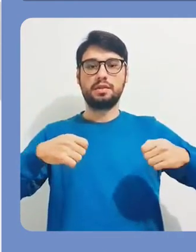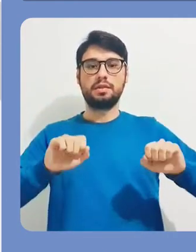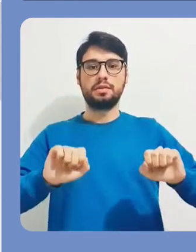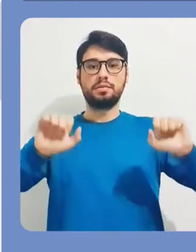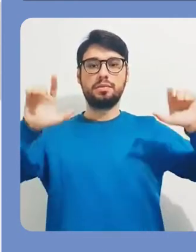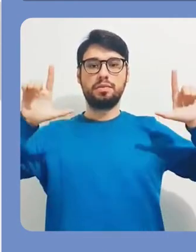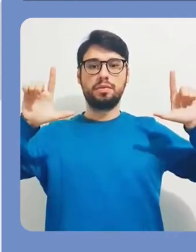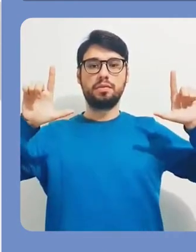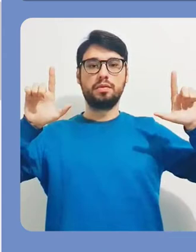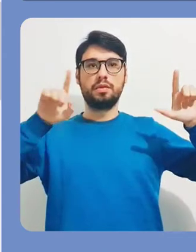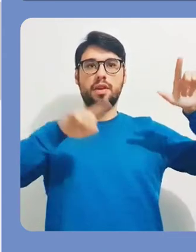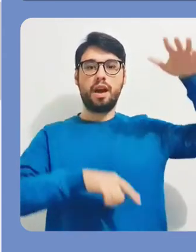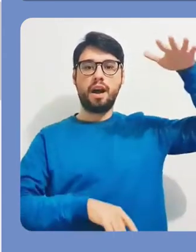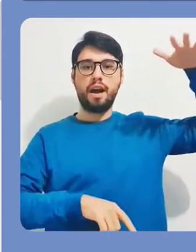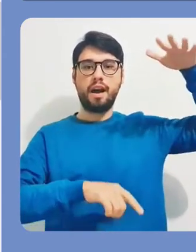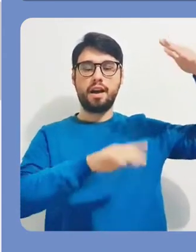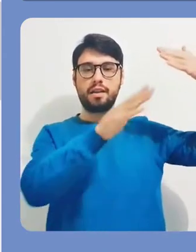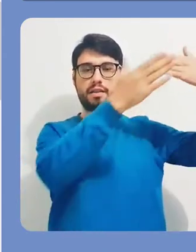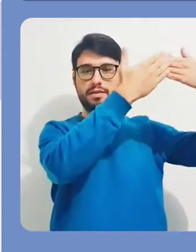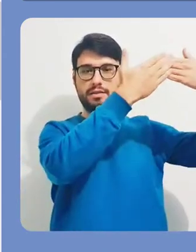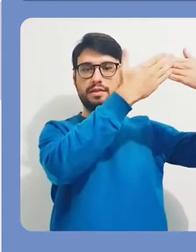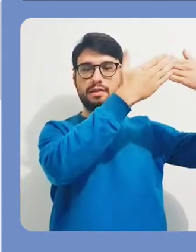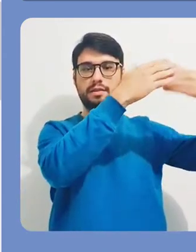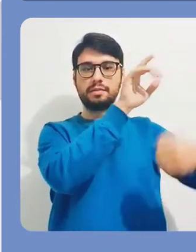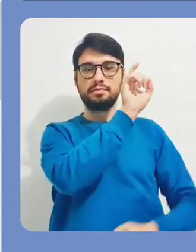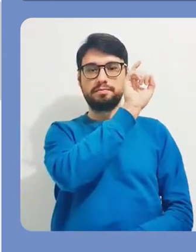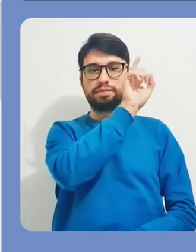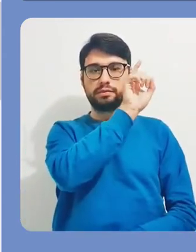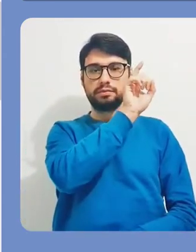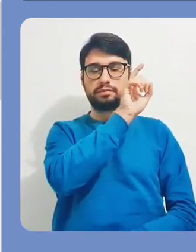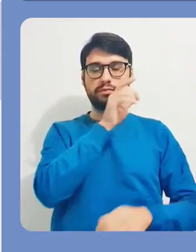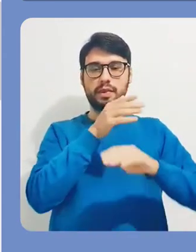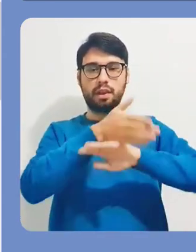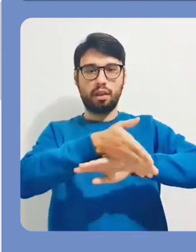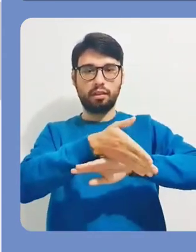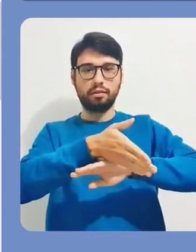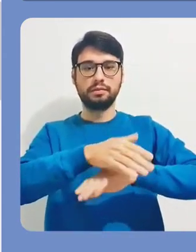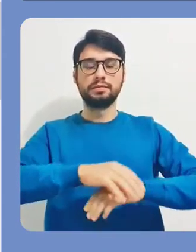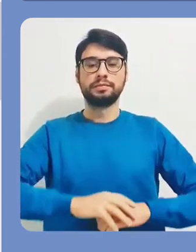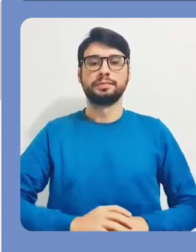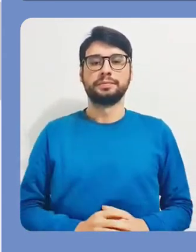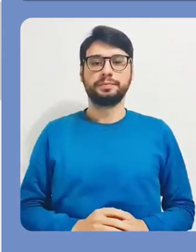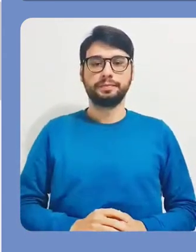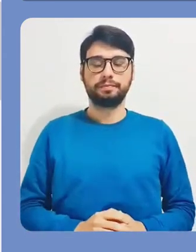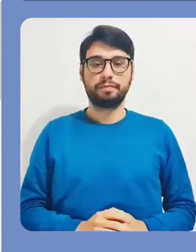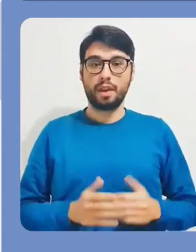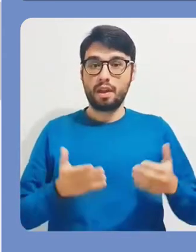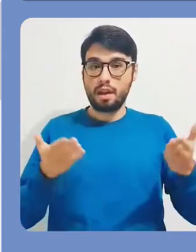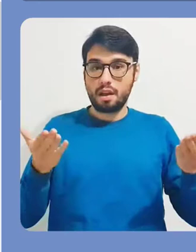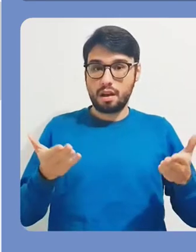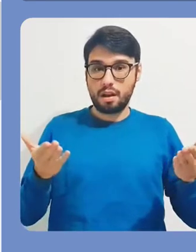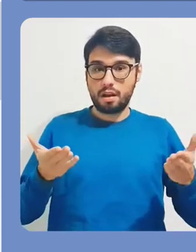acesso, a gente tem que estar na área restrita de edição da página, clicando aqui nesse botão lateral direito.